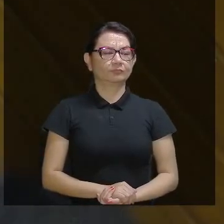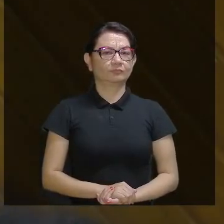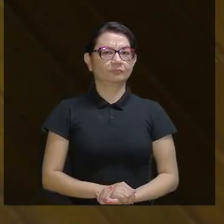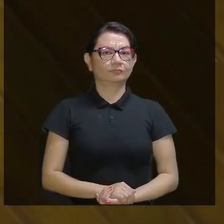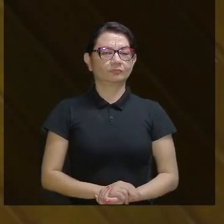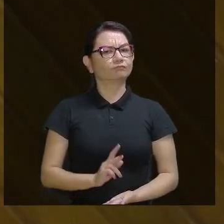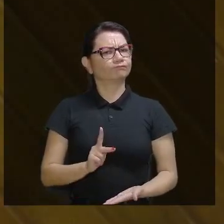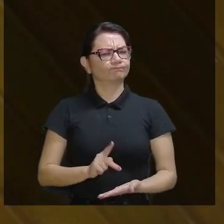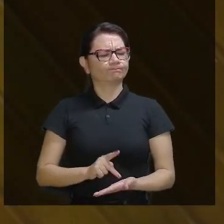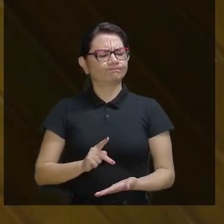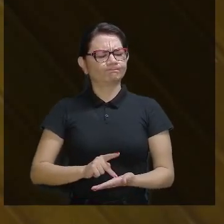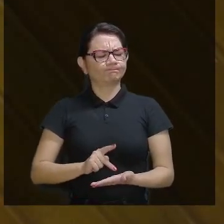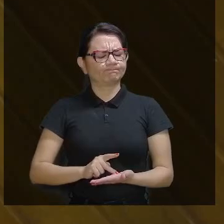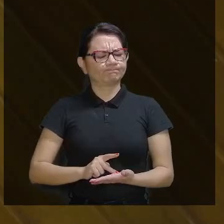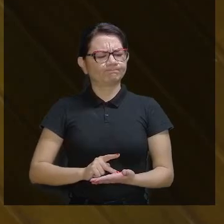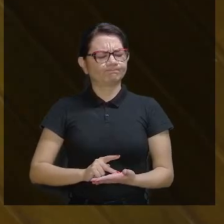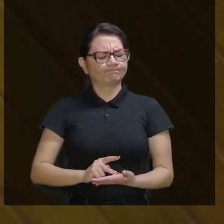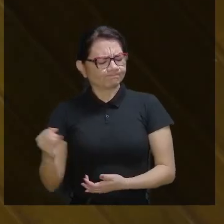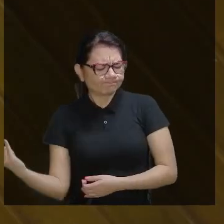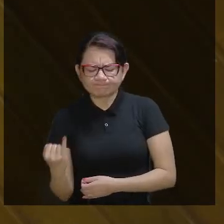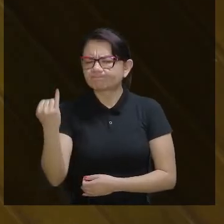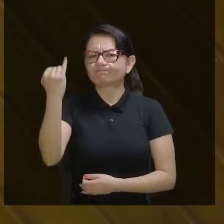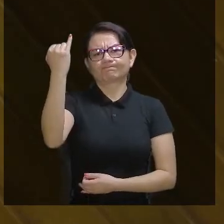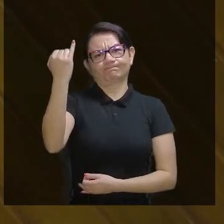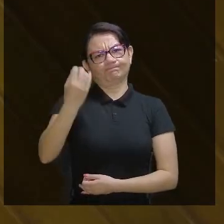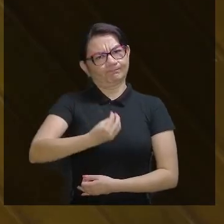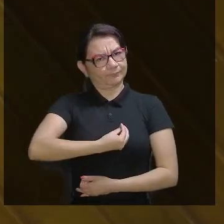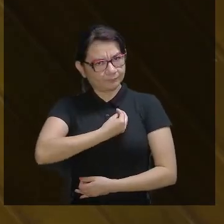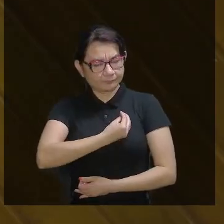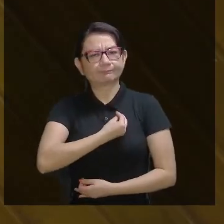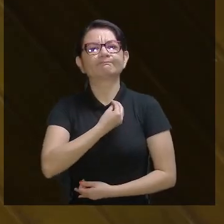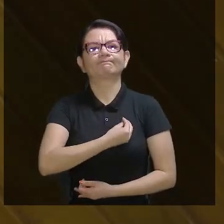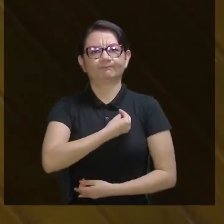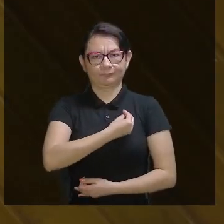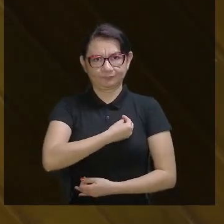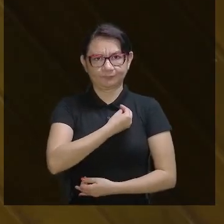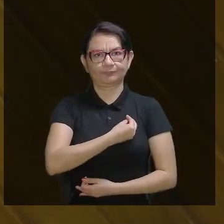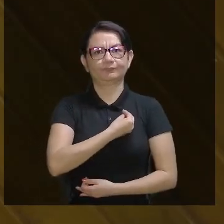verdadeiramente um momento muito importante na minha vida.